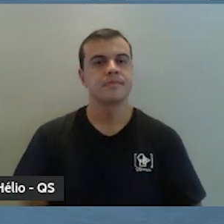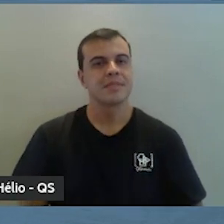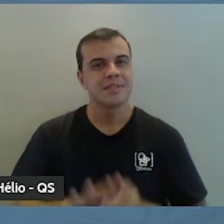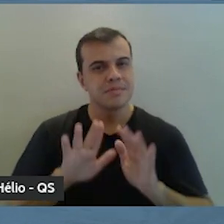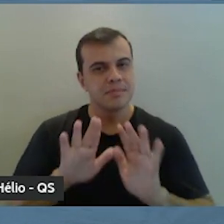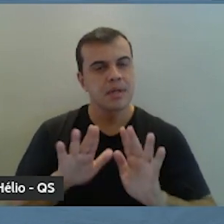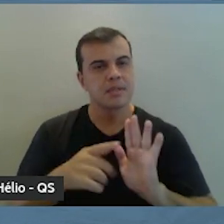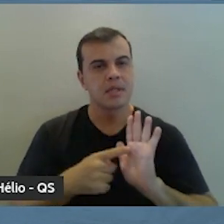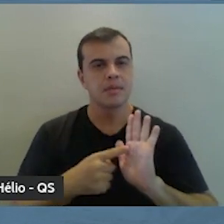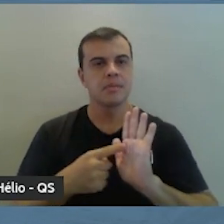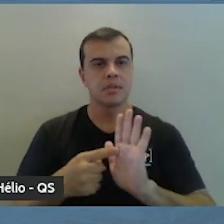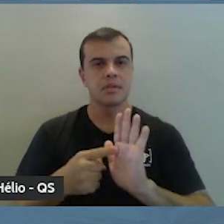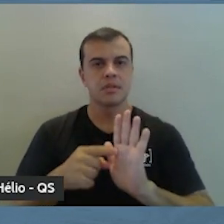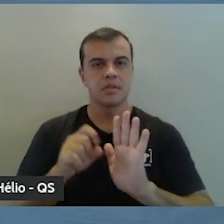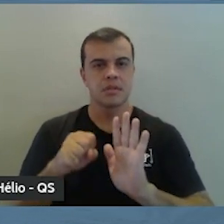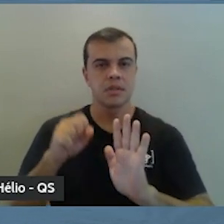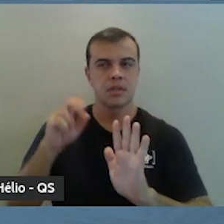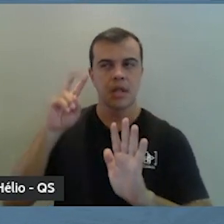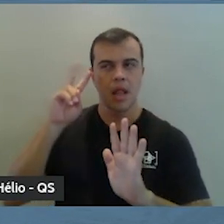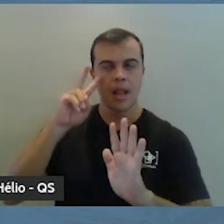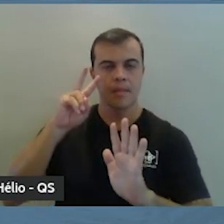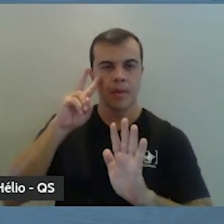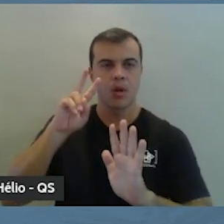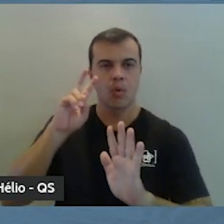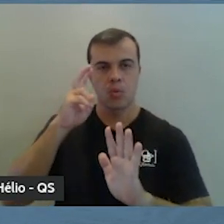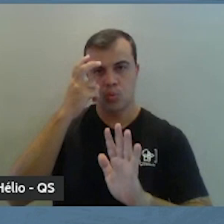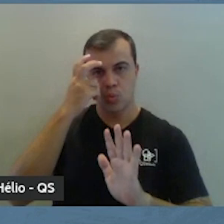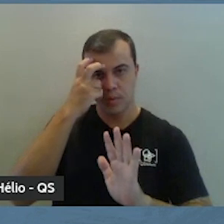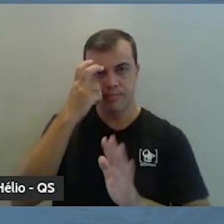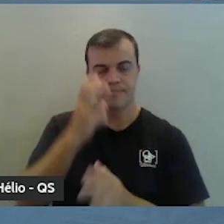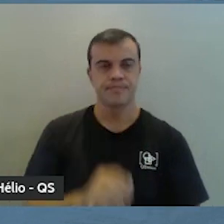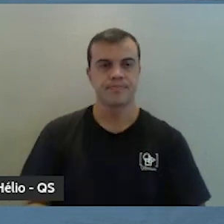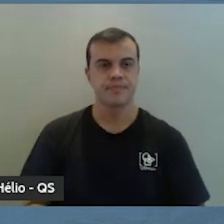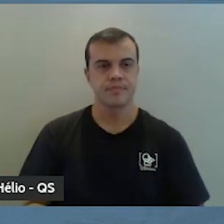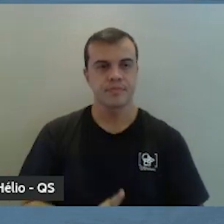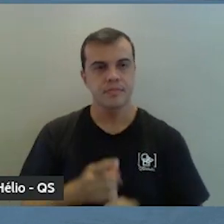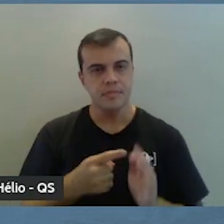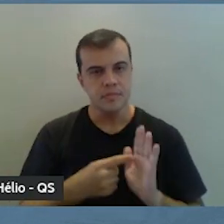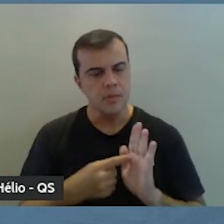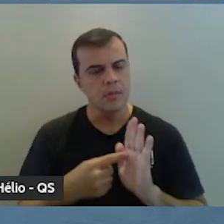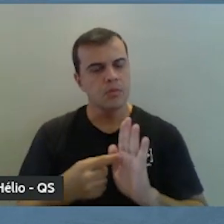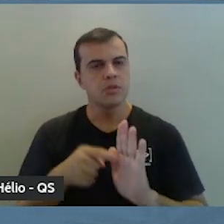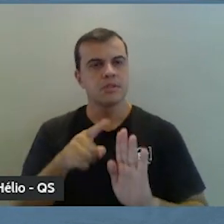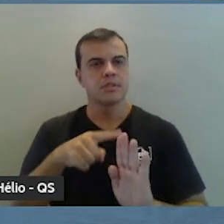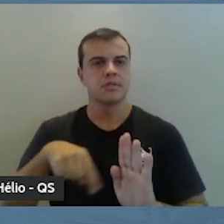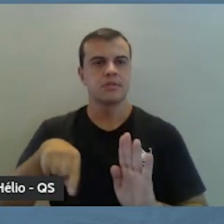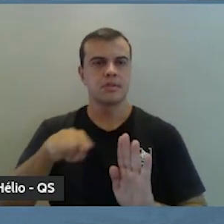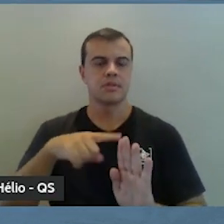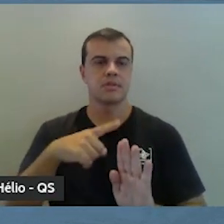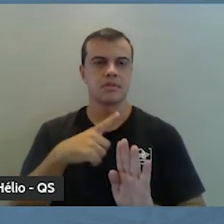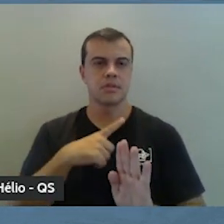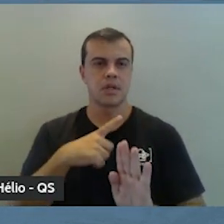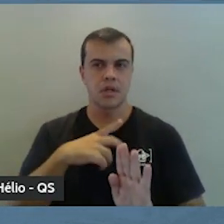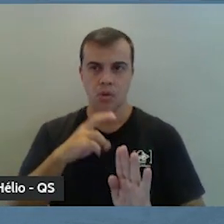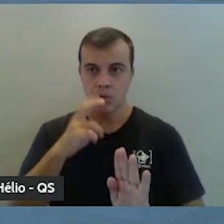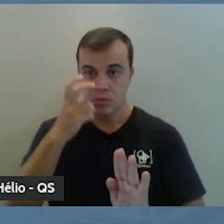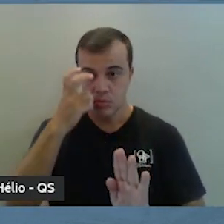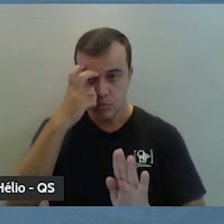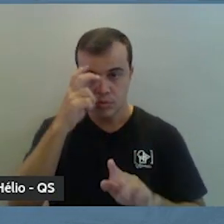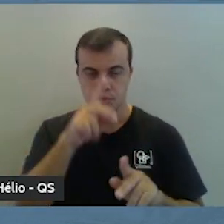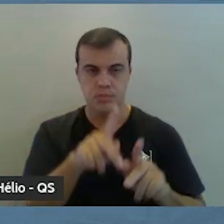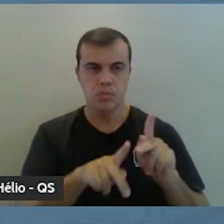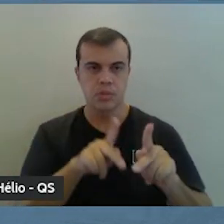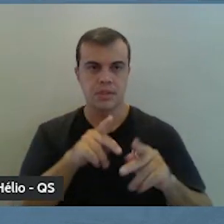está representando uma tradição popular. Ela está trazendo essa cultura popular para